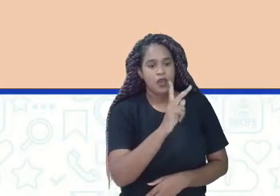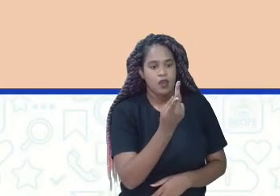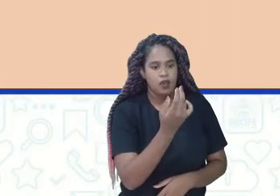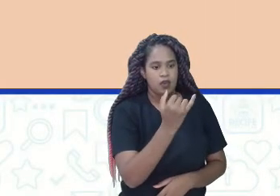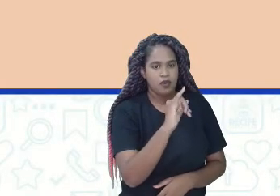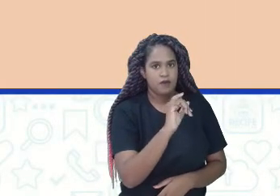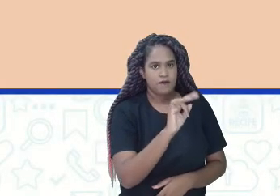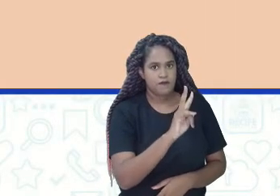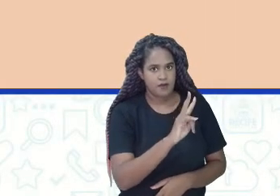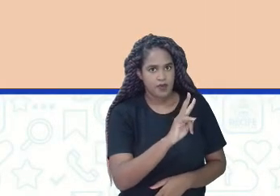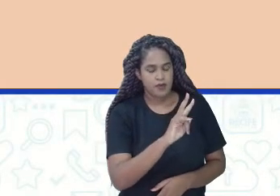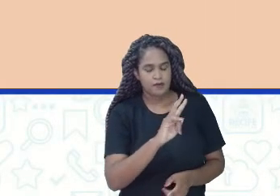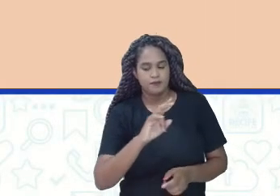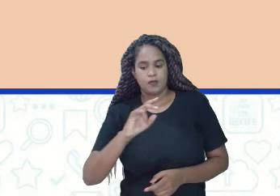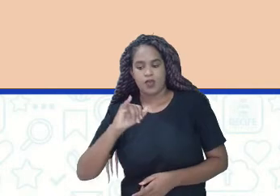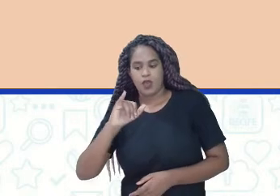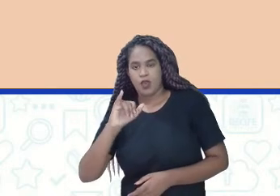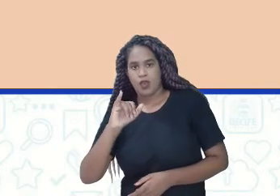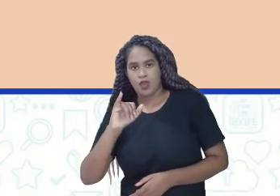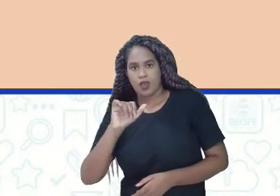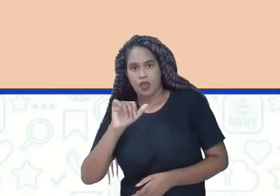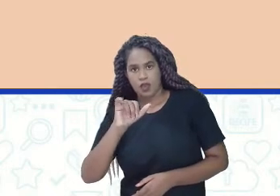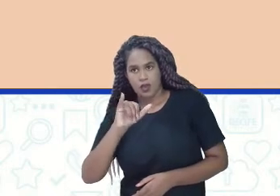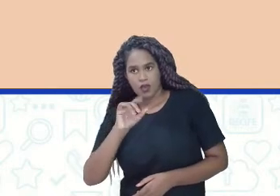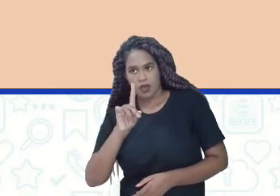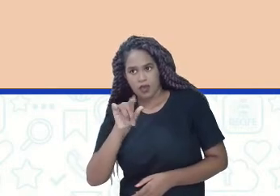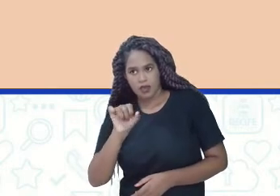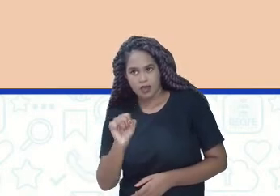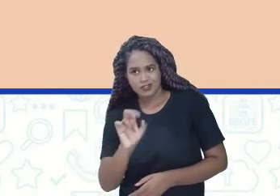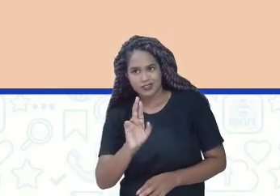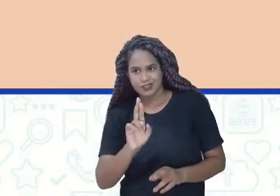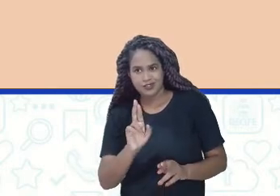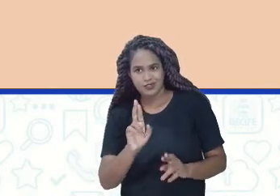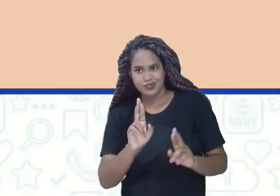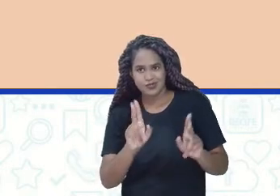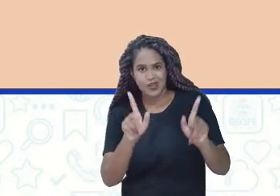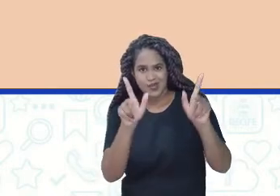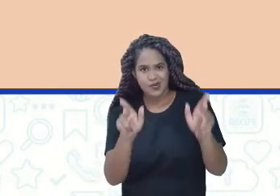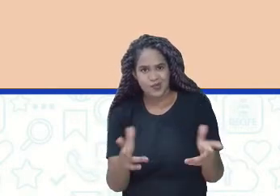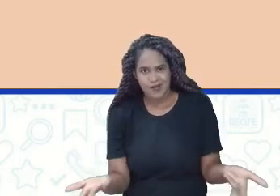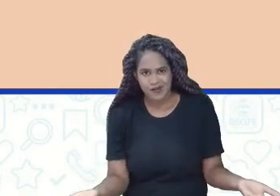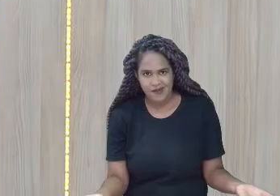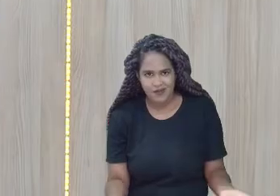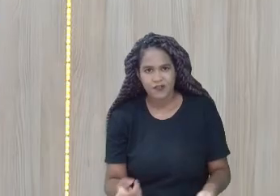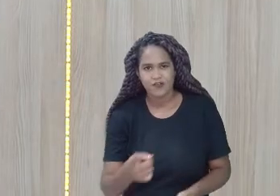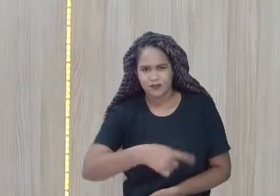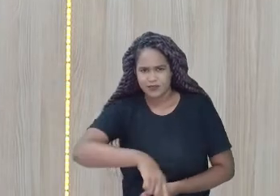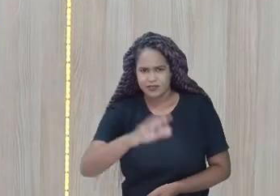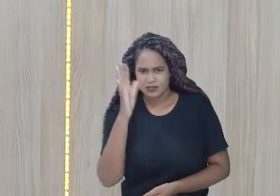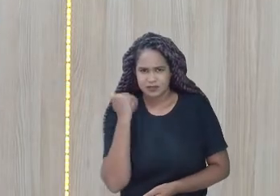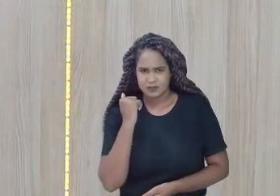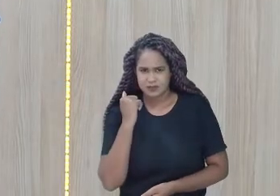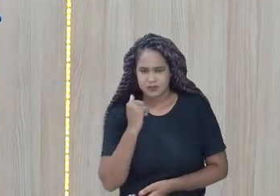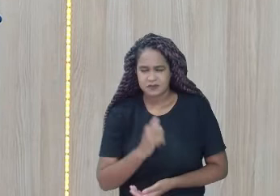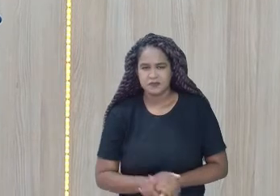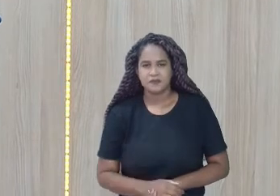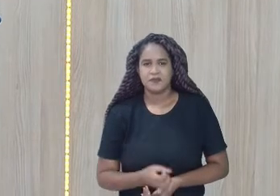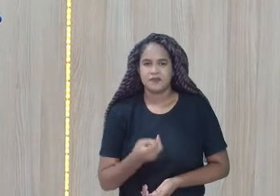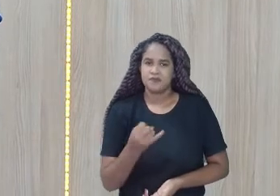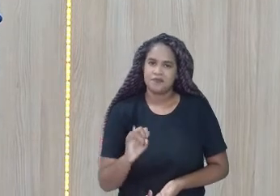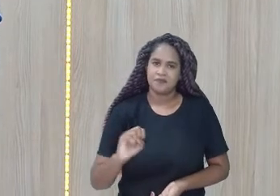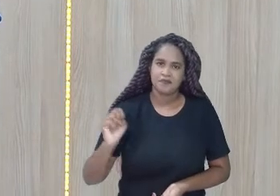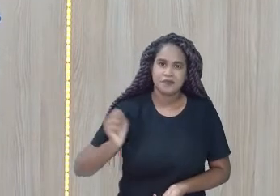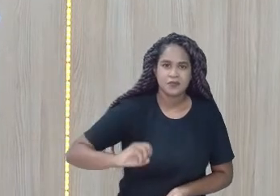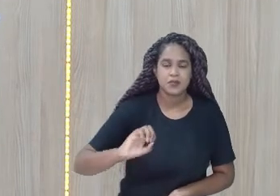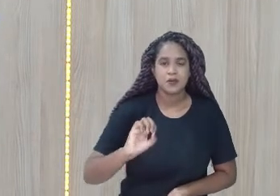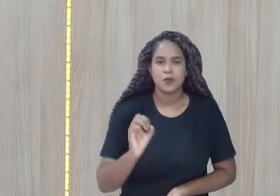AIDS não são sinônimos, não é a mesma coisa, será que vocês tinham conhecimento disso? Então coloquem aí no nosso chat sim